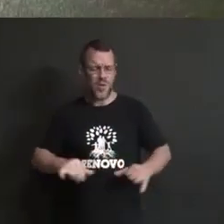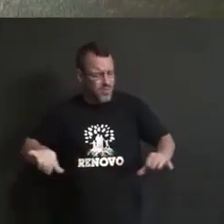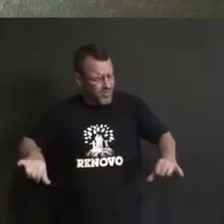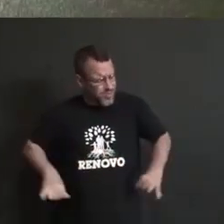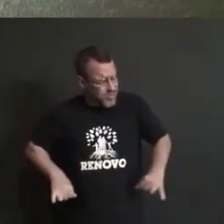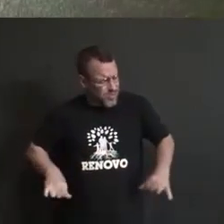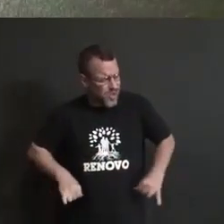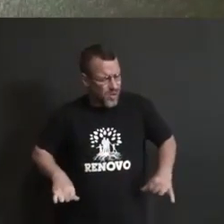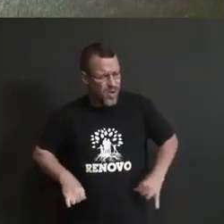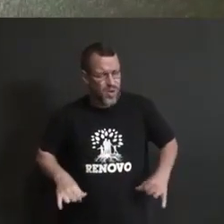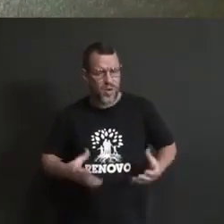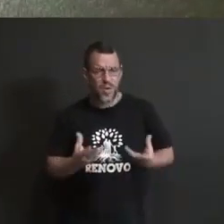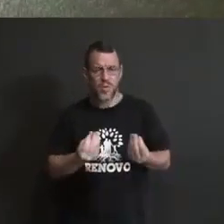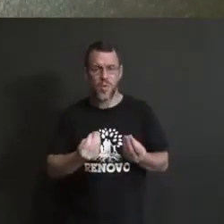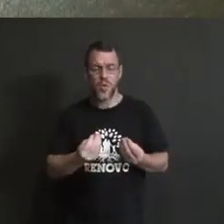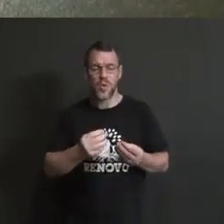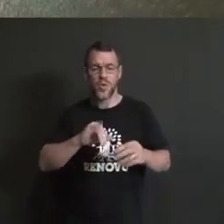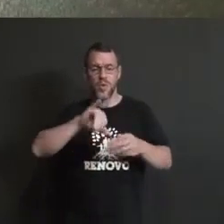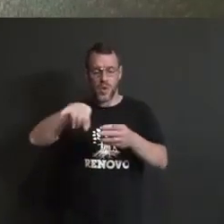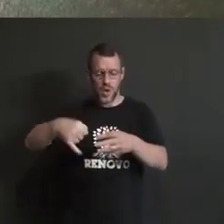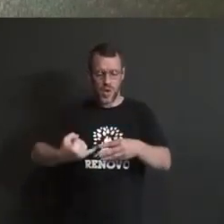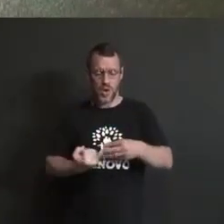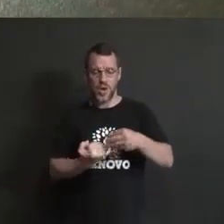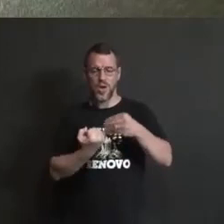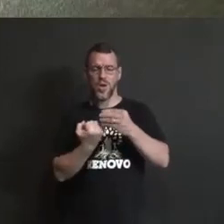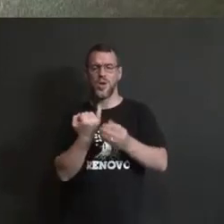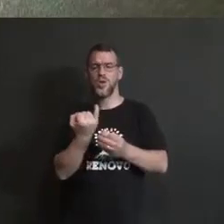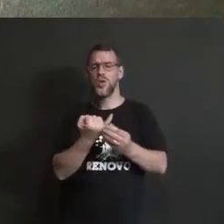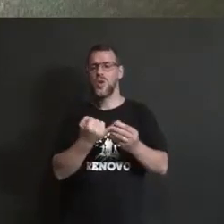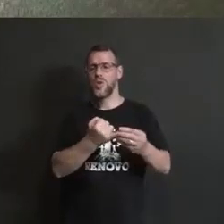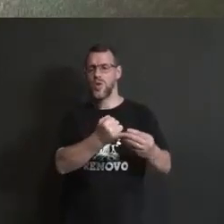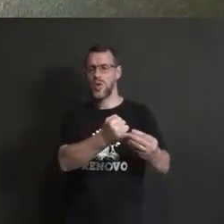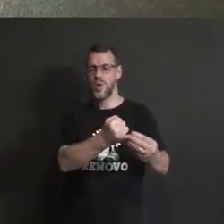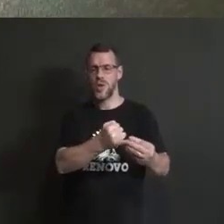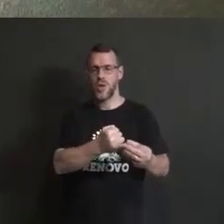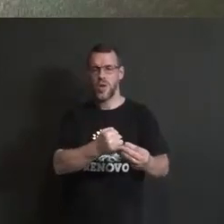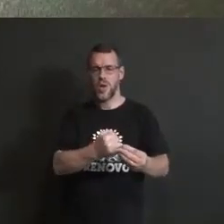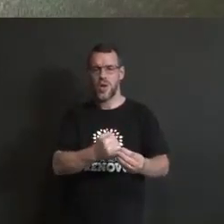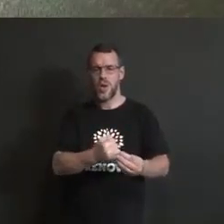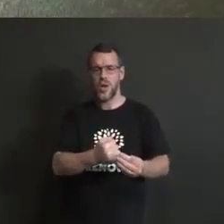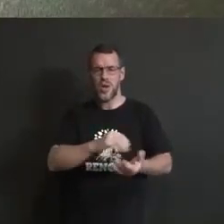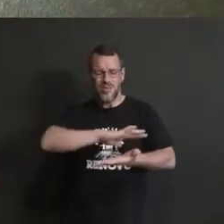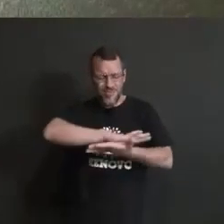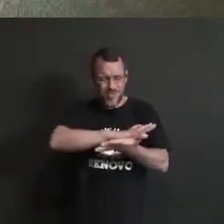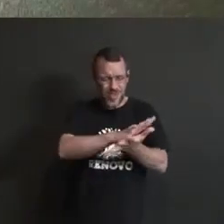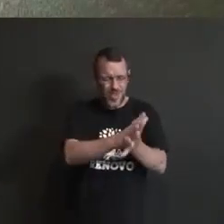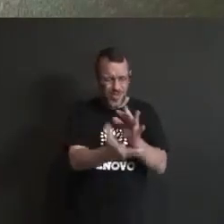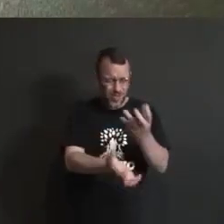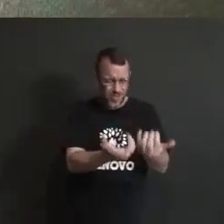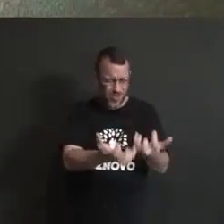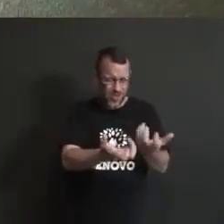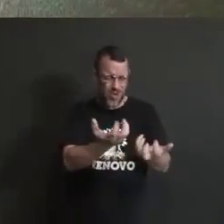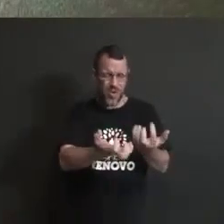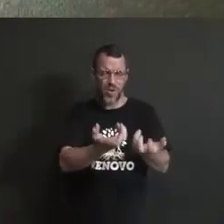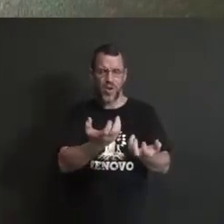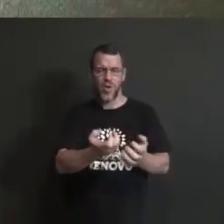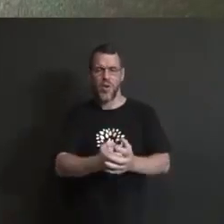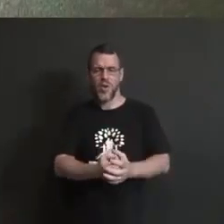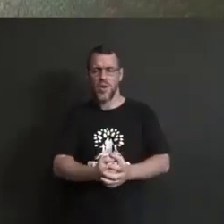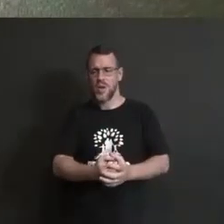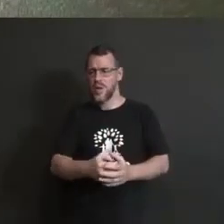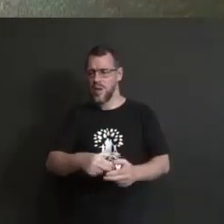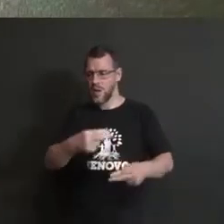opróbrio. Os muros de Jerusalém estão derrubados e as suas portas queimadas a fogo. Neemias fez